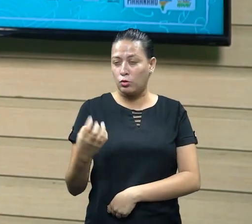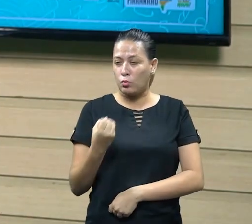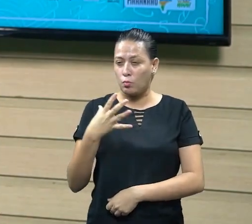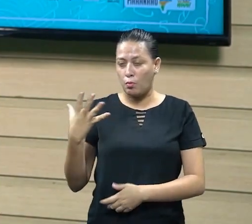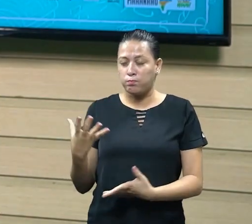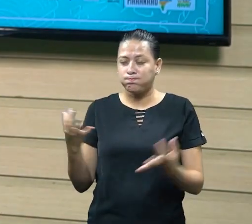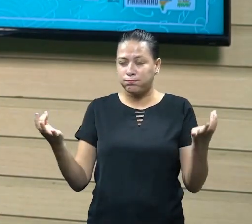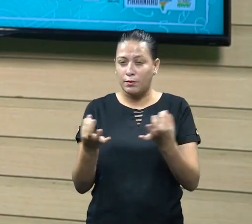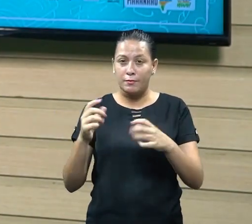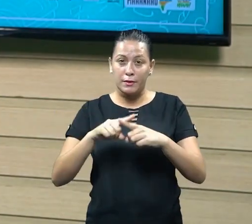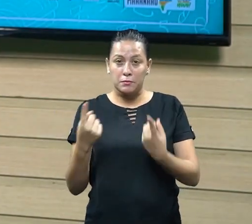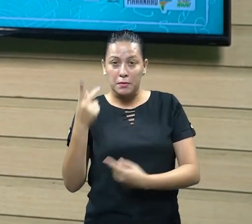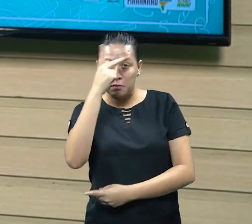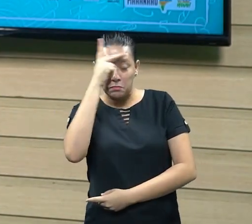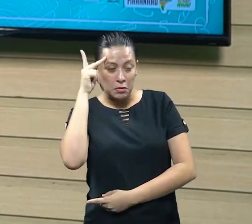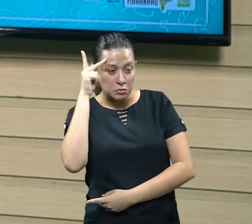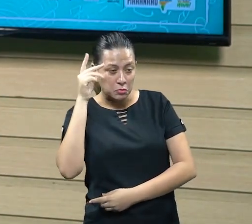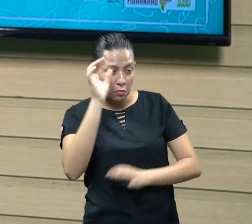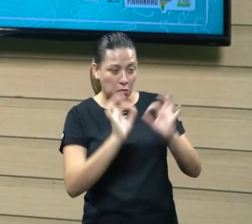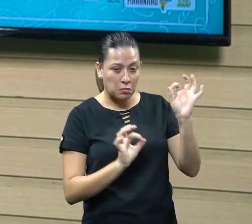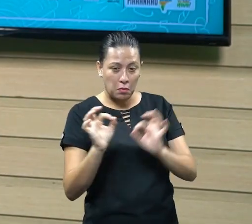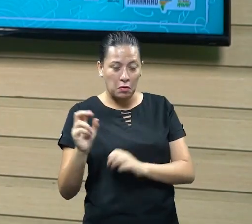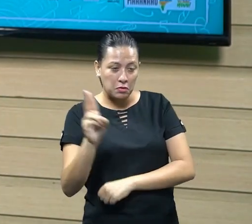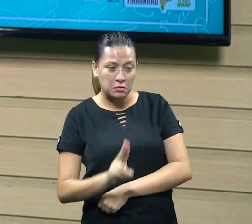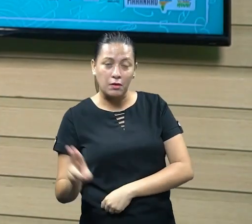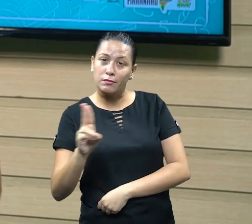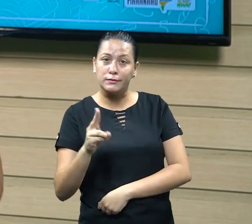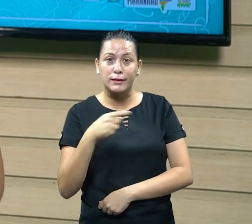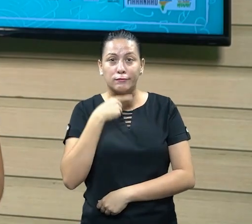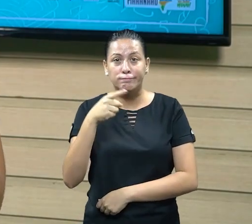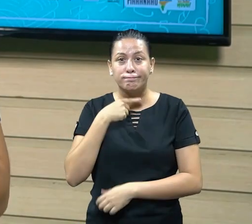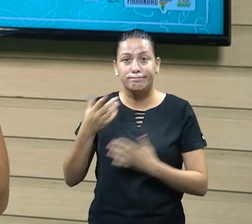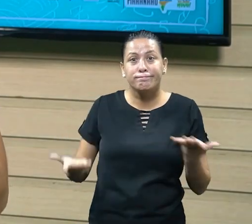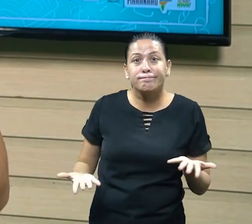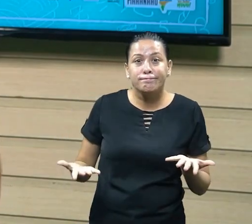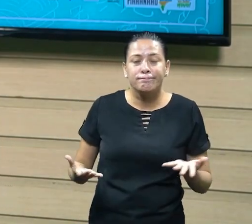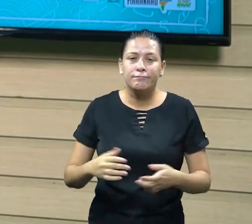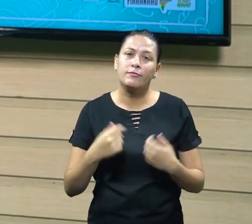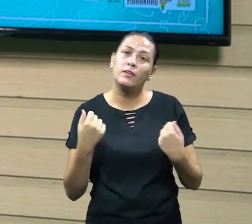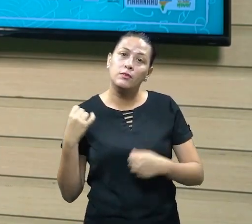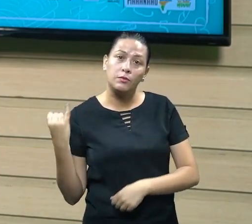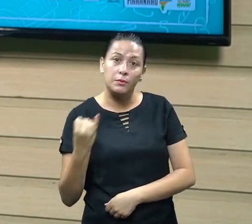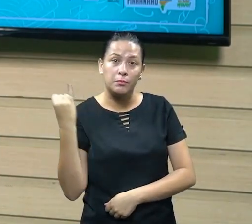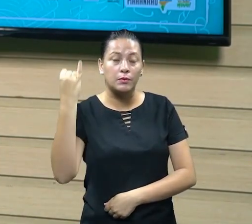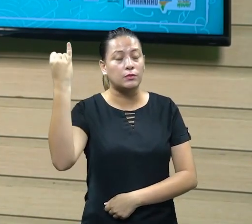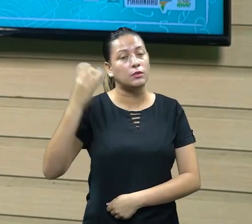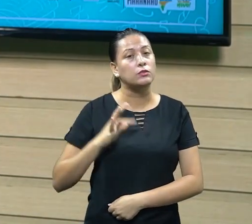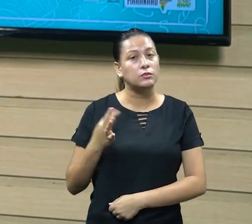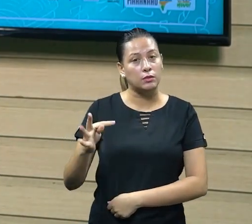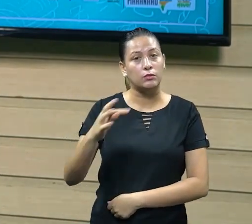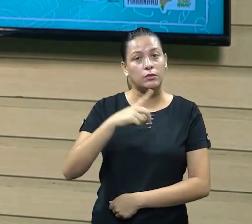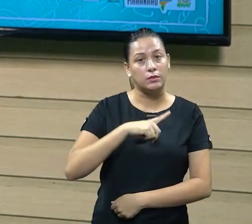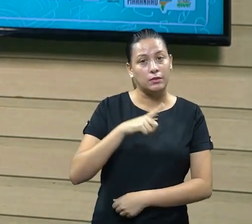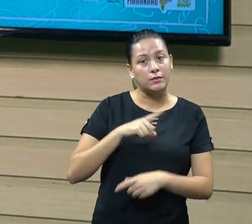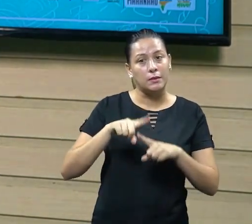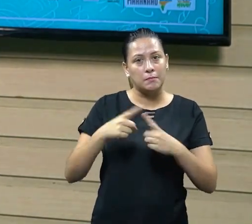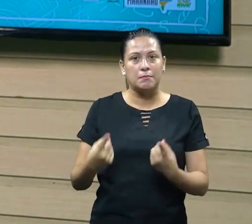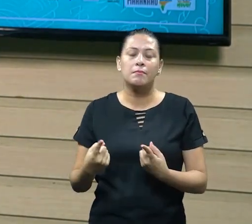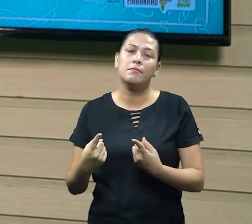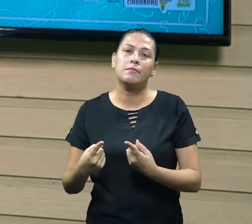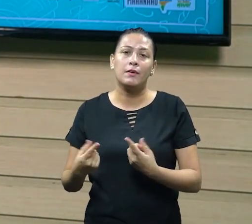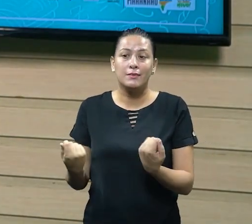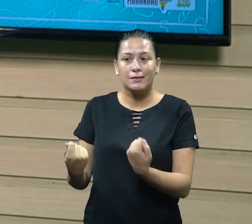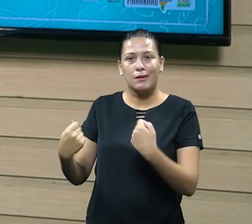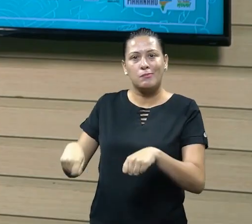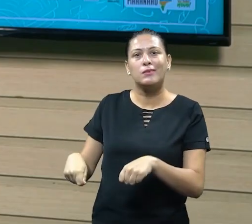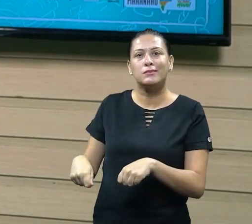tiver pessoas para manusear. Vai ficar algo obsoleto, para trás. Então é importante ter a tecnologia, mas capacitar as pessoas para usar isso da